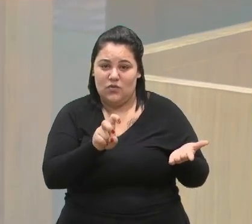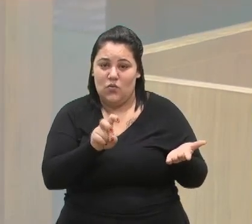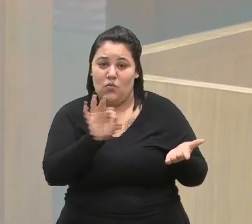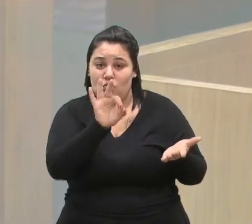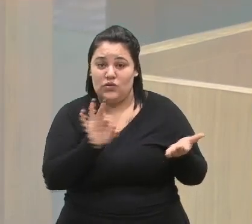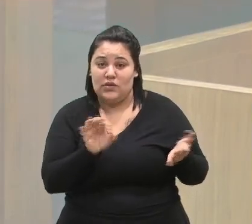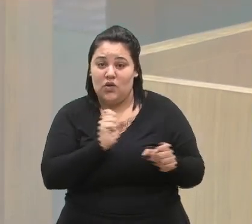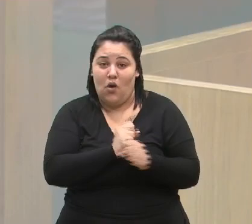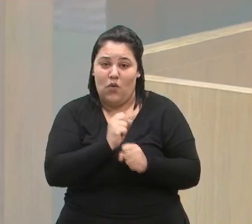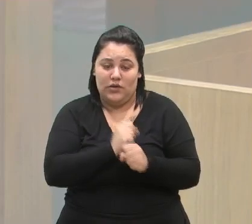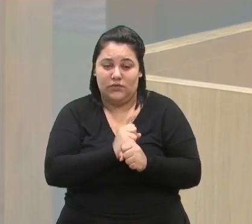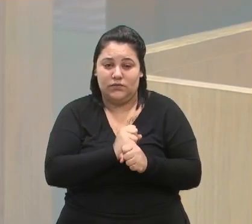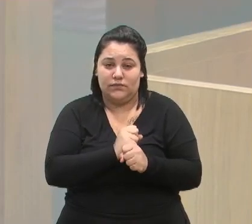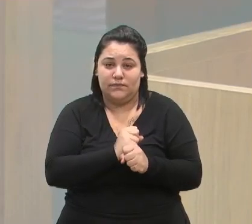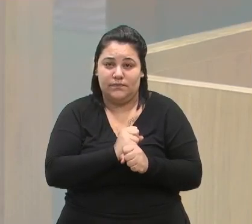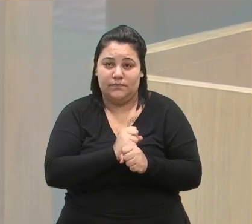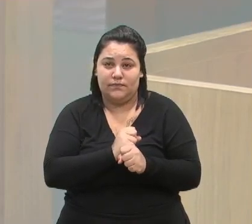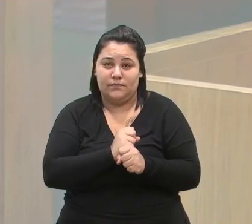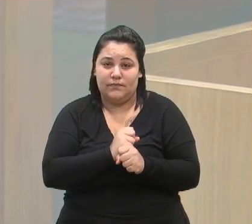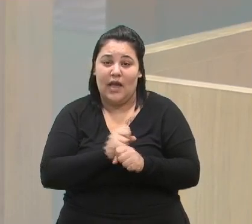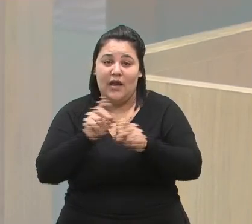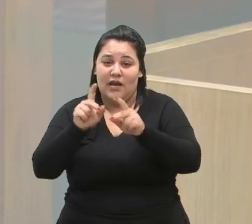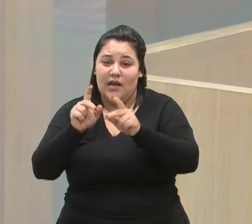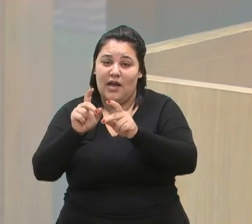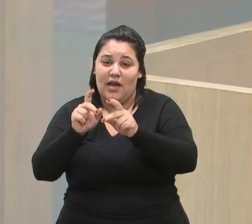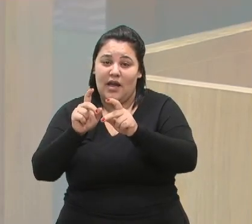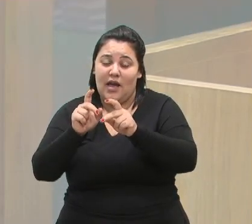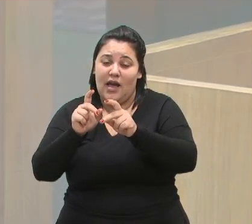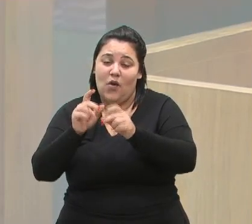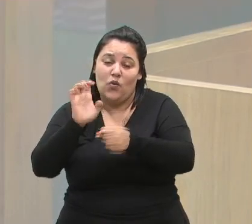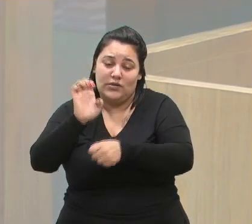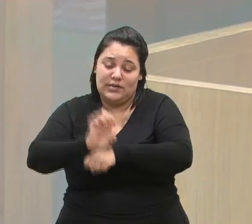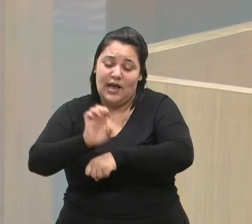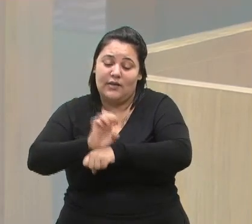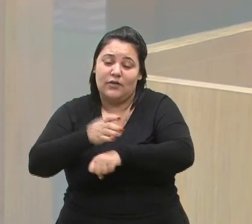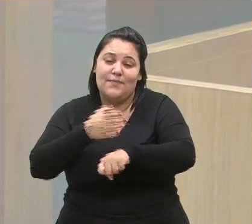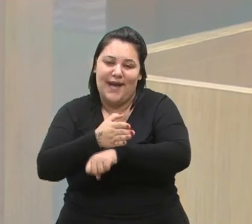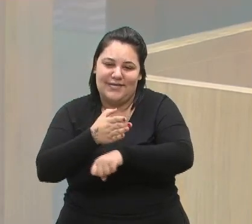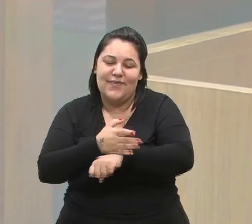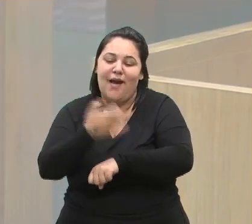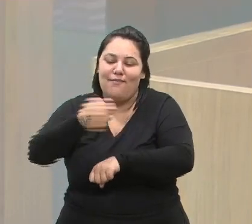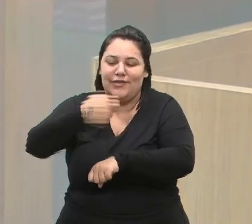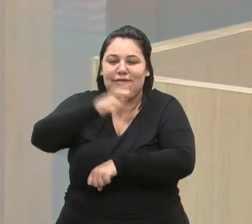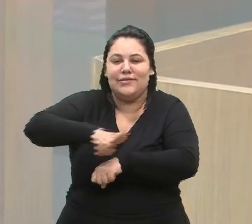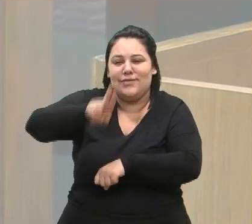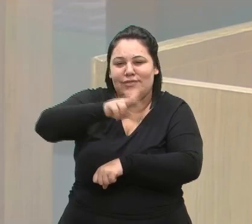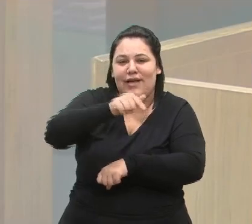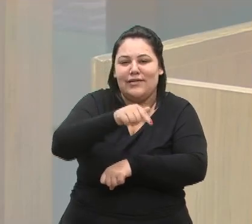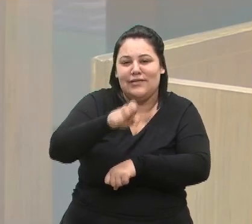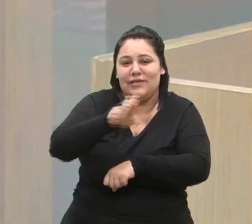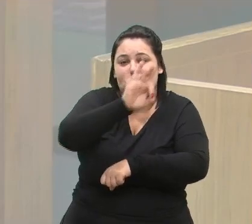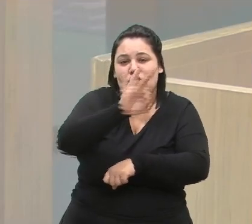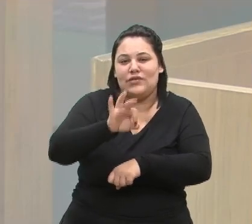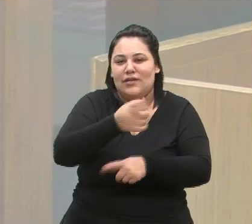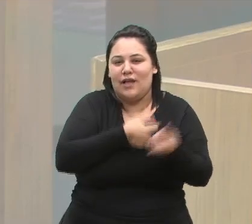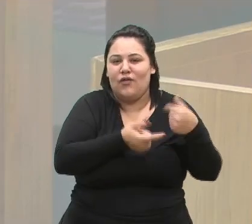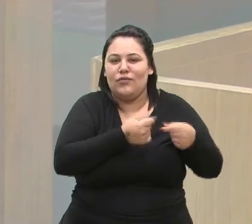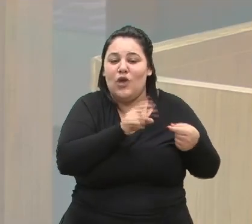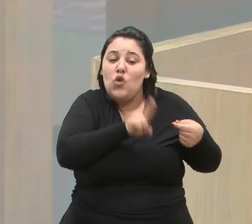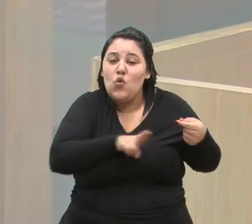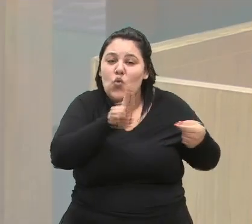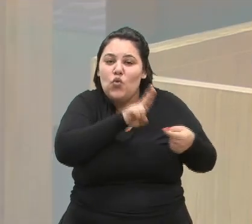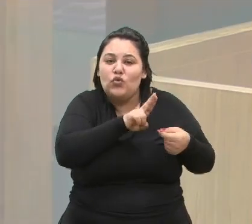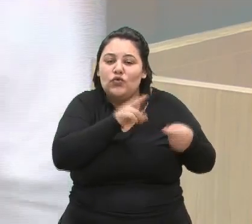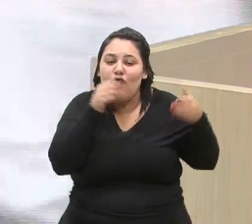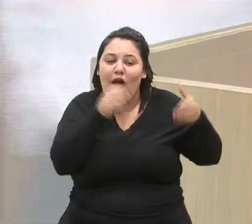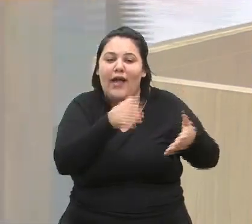2,5% ao ano, o ente federado precisa aplicar ao menos 75% da economia na aplicação de